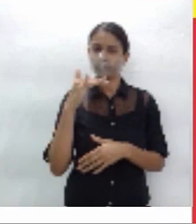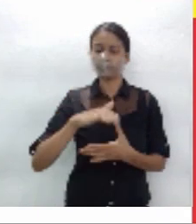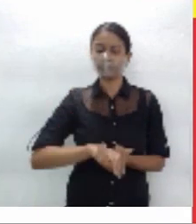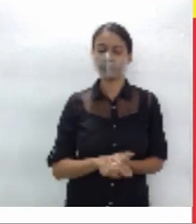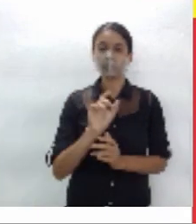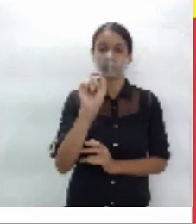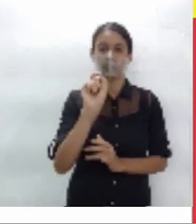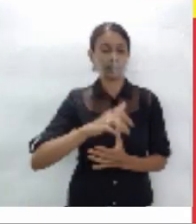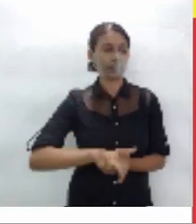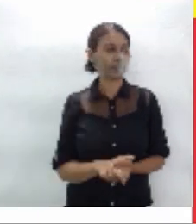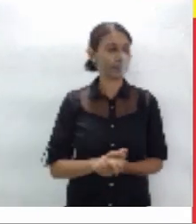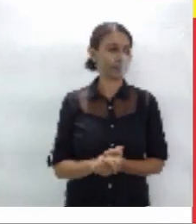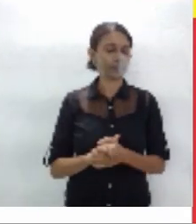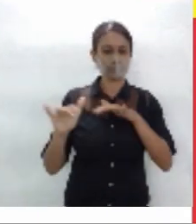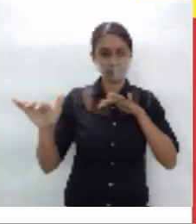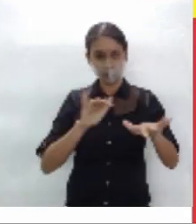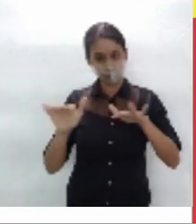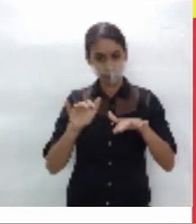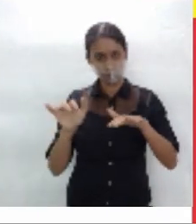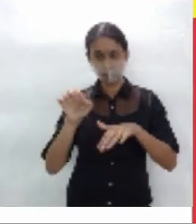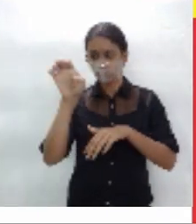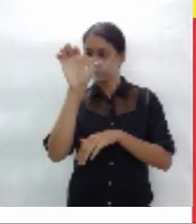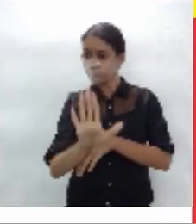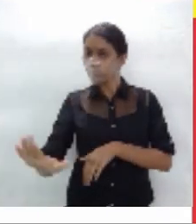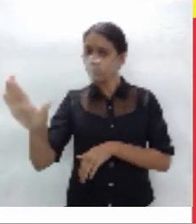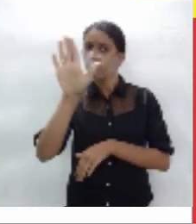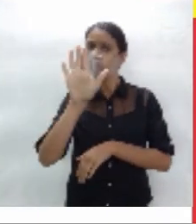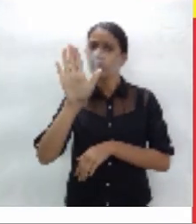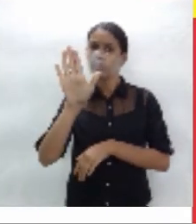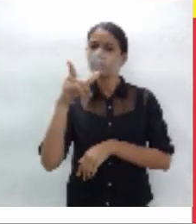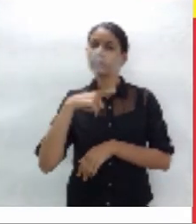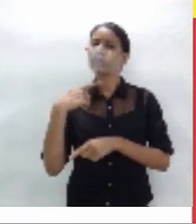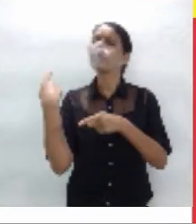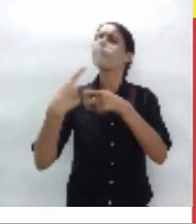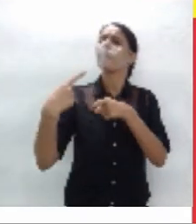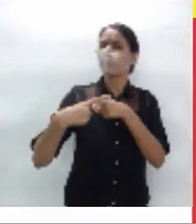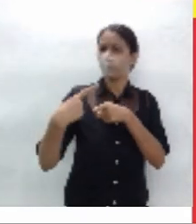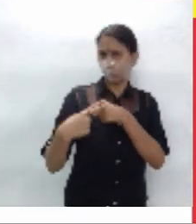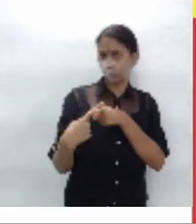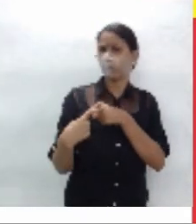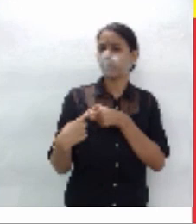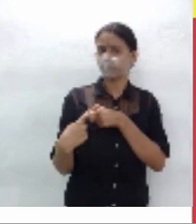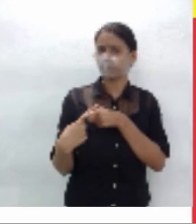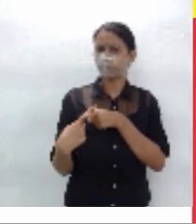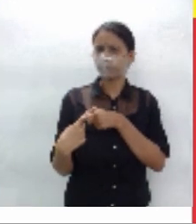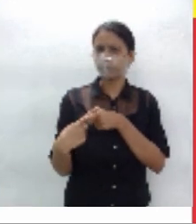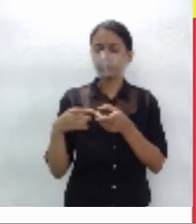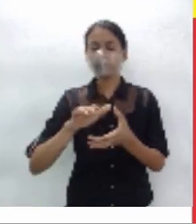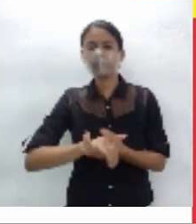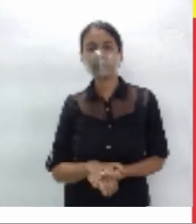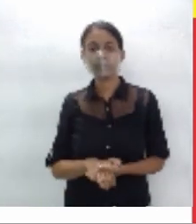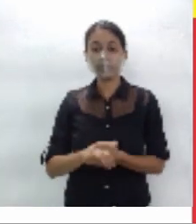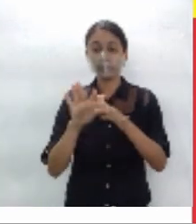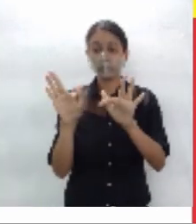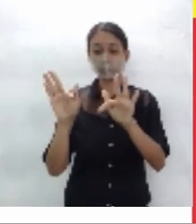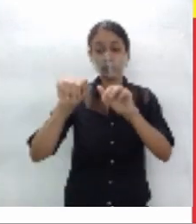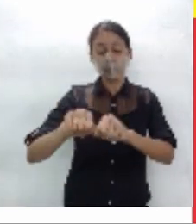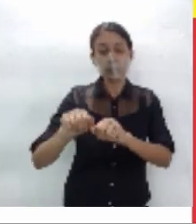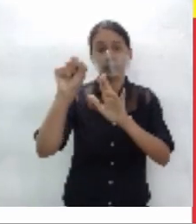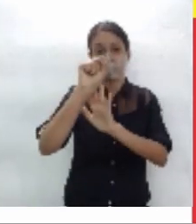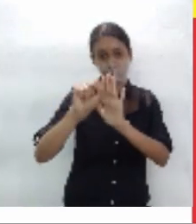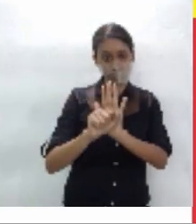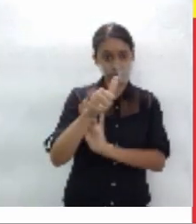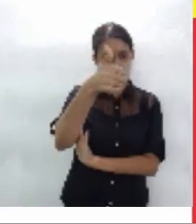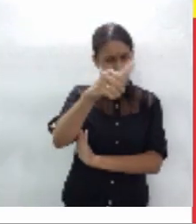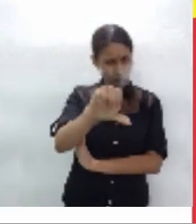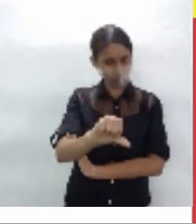vai ver aqui, ó, o movimento surge contra o europeu. Por quê, professor? Porque ninguém aguenta ser explorado, né? Então, no